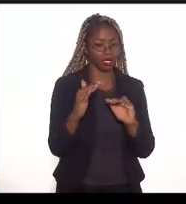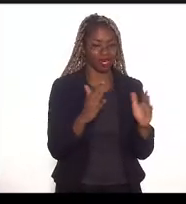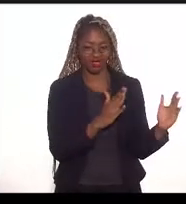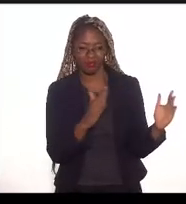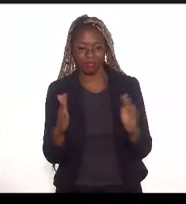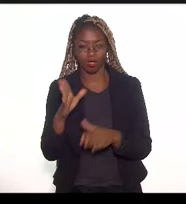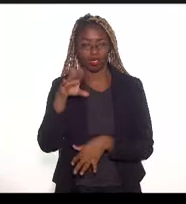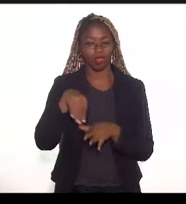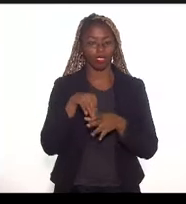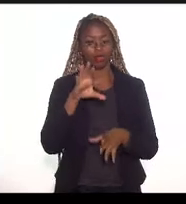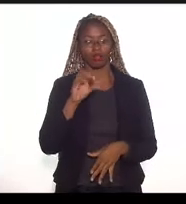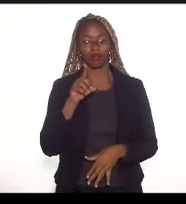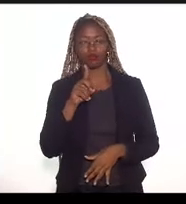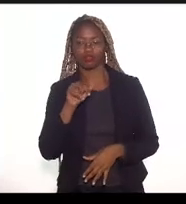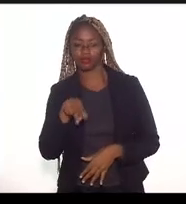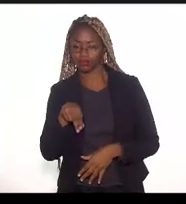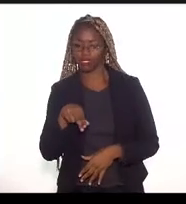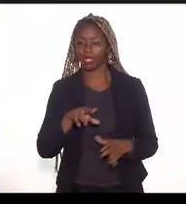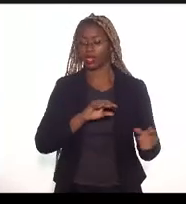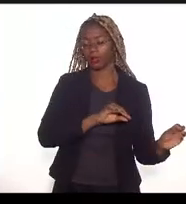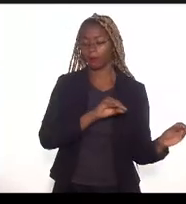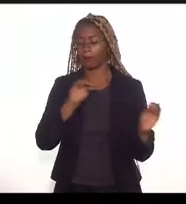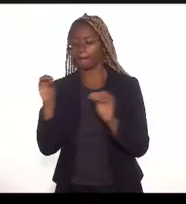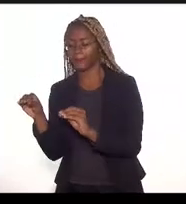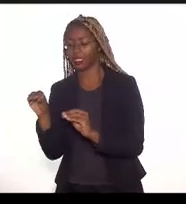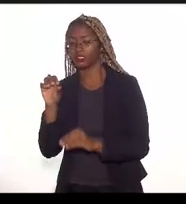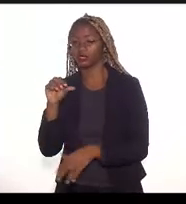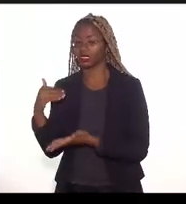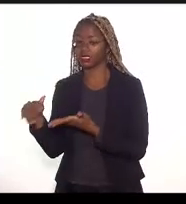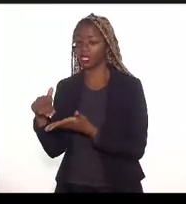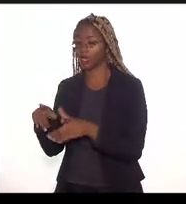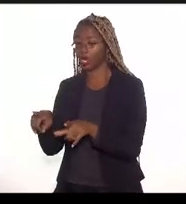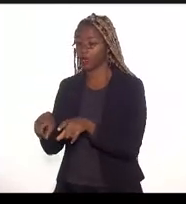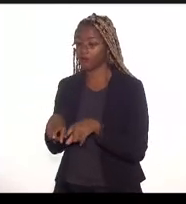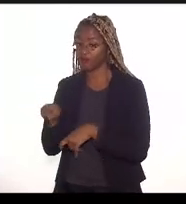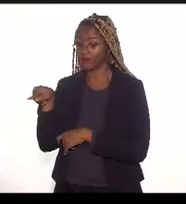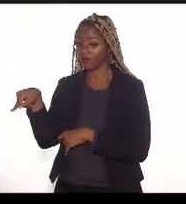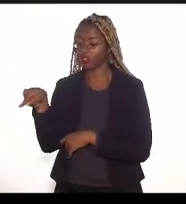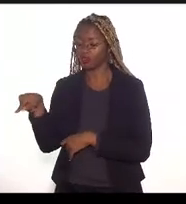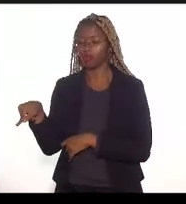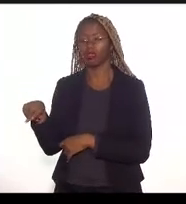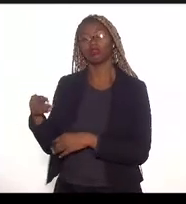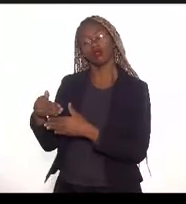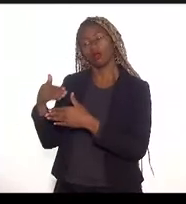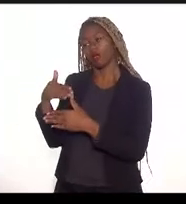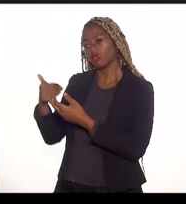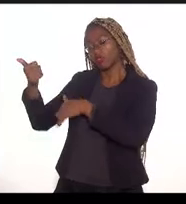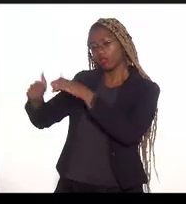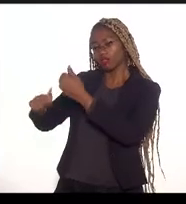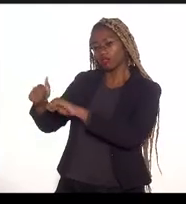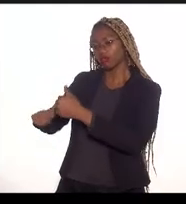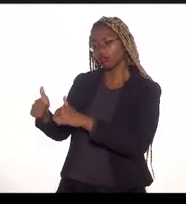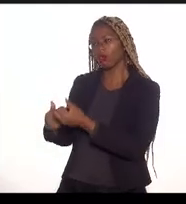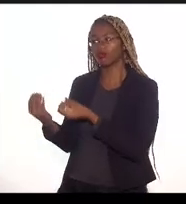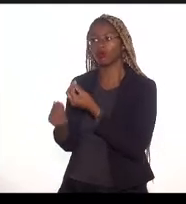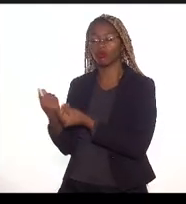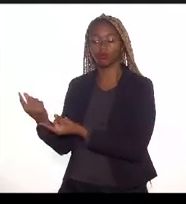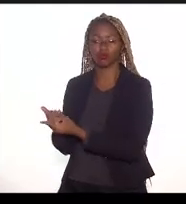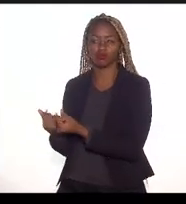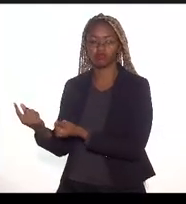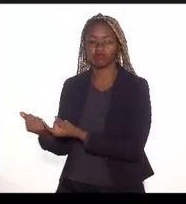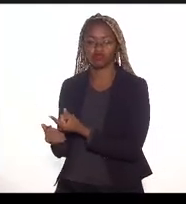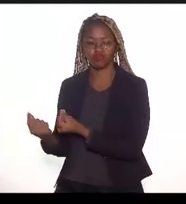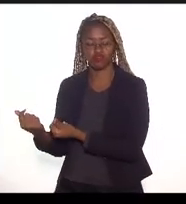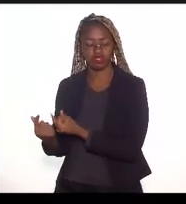o processo ele é remetido à Cefaz, que é a Secretaria de Fazenda, que previamente faz uma análise da sua situação fiscal e cadastral,